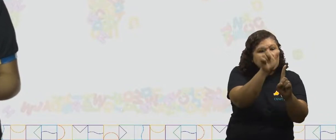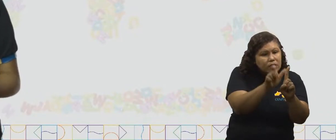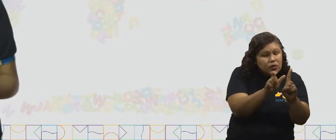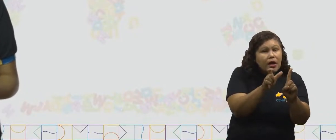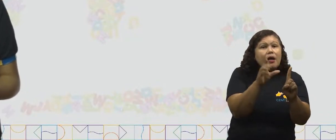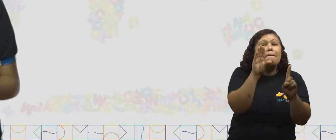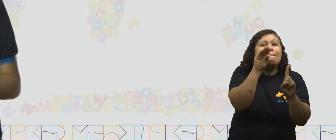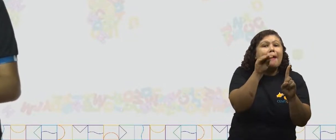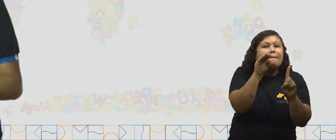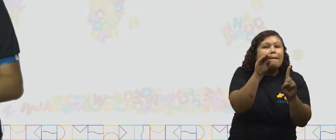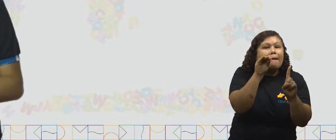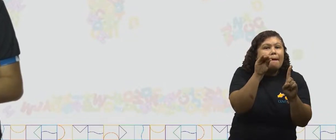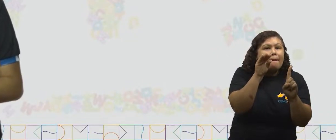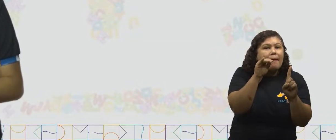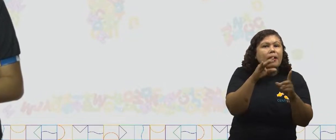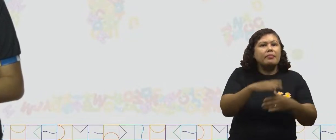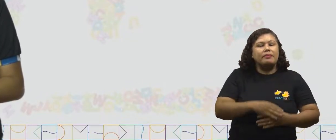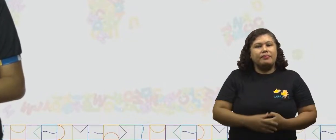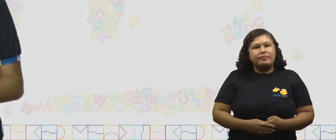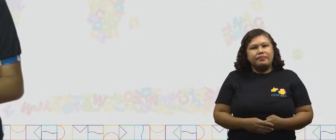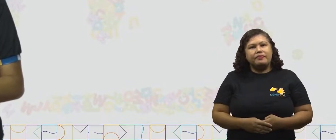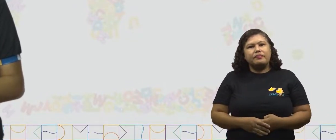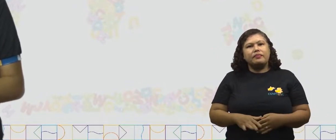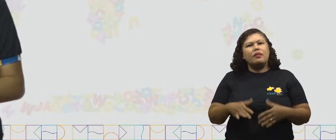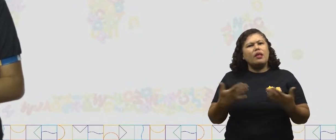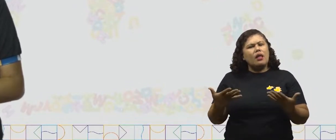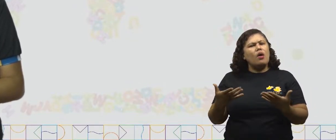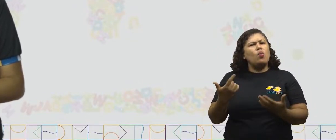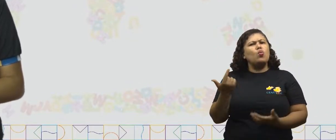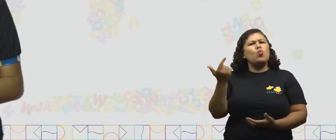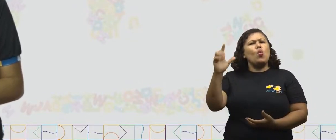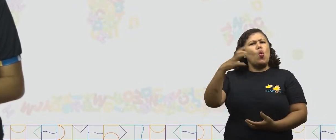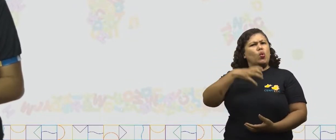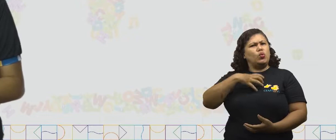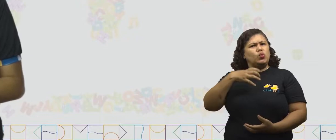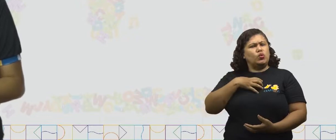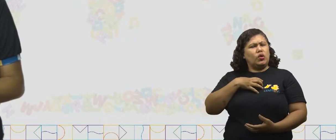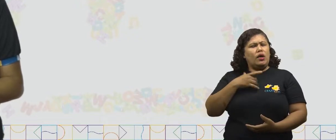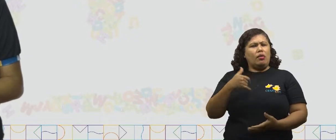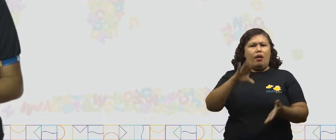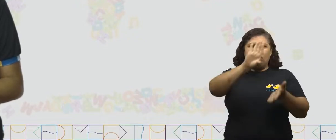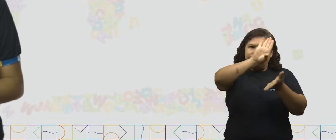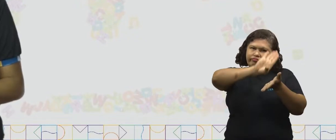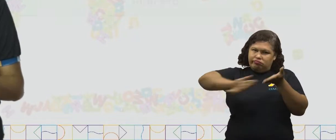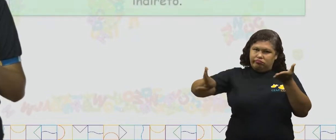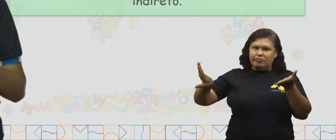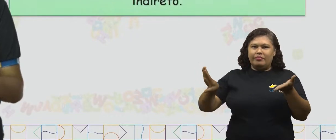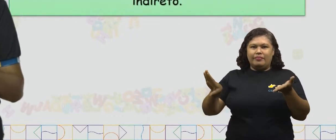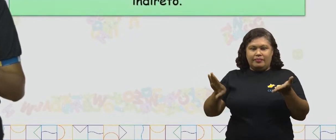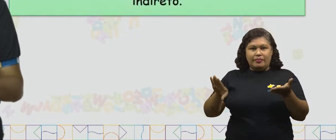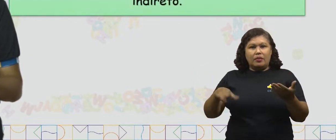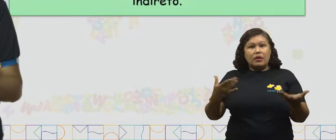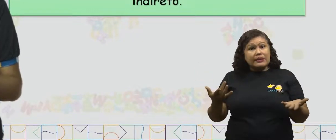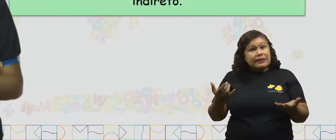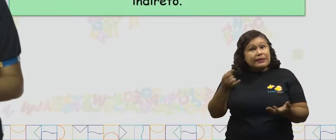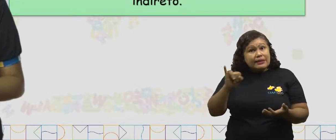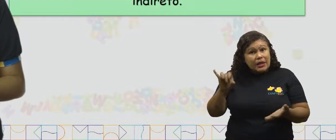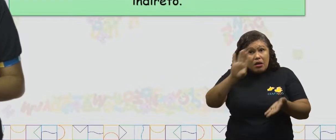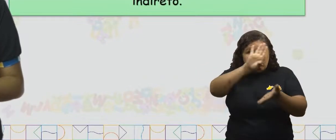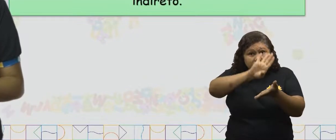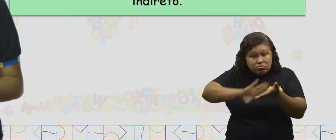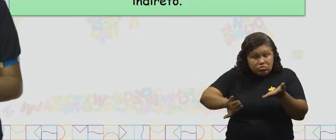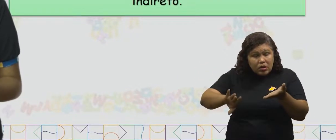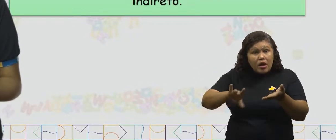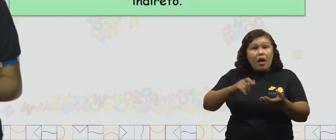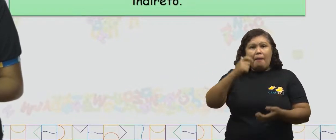de alguma personagem aparecerá. A outra forma é quando não utilizamos essas pontuações. Nesse caso, quem